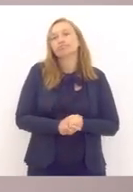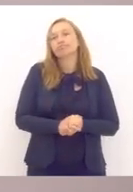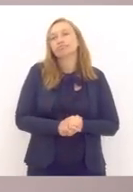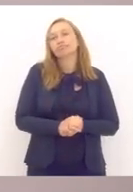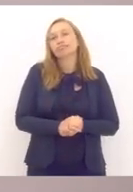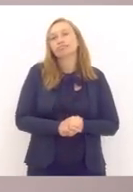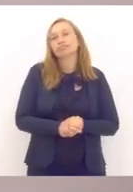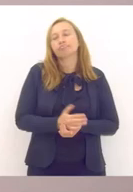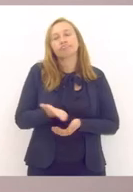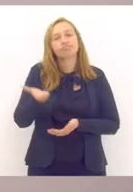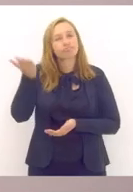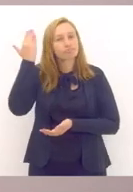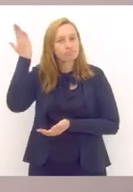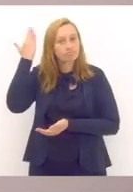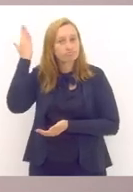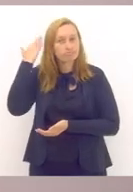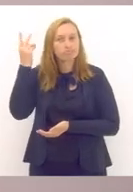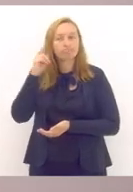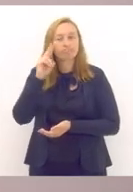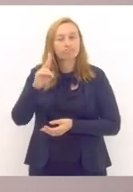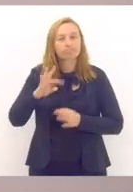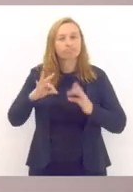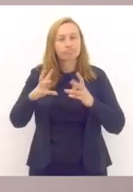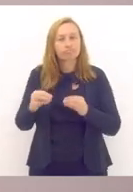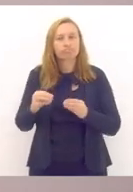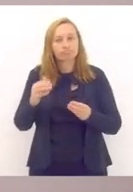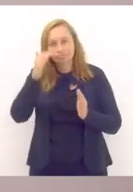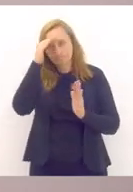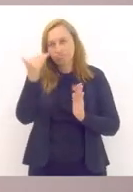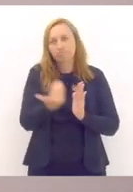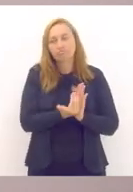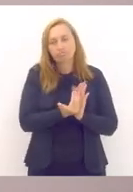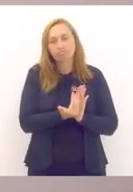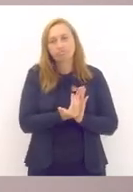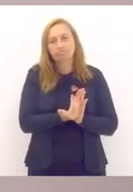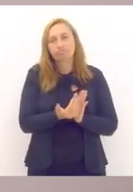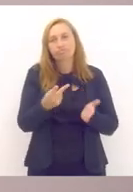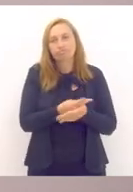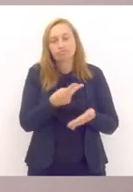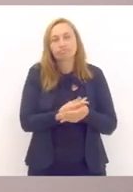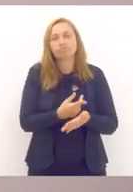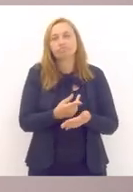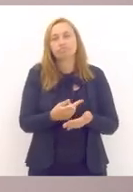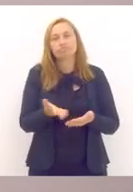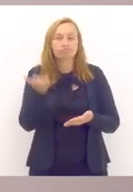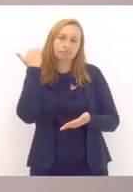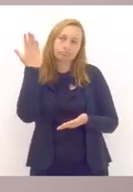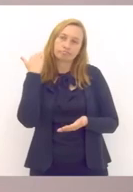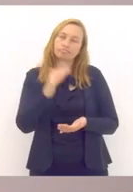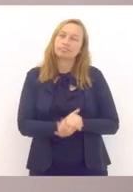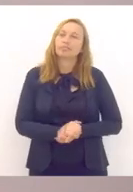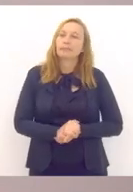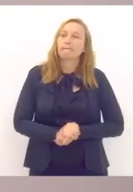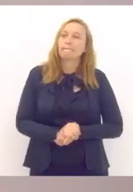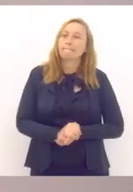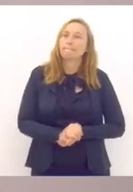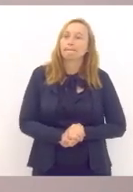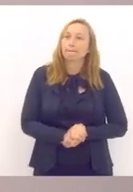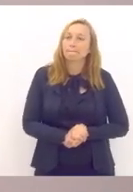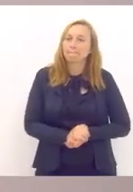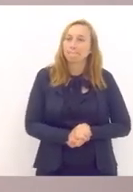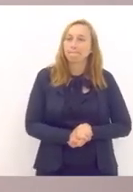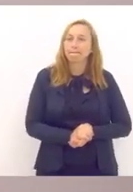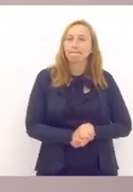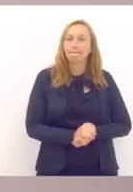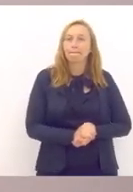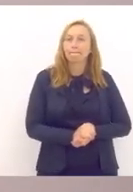nesse passado, da gente rever esse passado, que a gente tem que cumprir esses índices do passado. Sobre isso não há dúvida e vamos chegar lá. E aí eu vou entrar